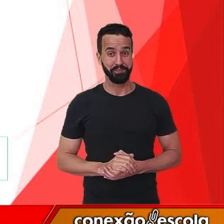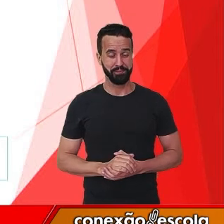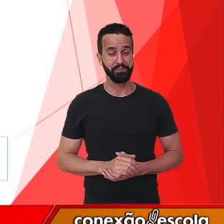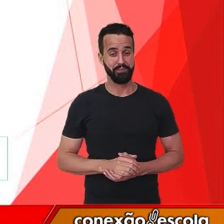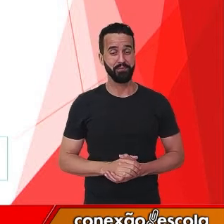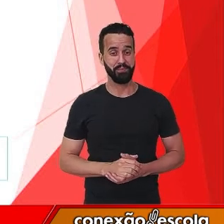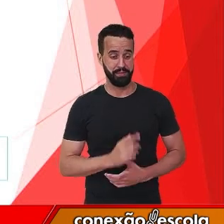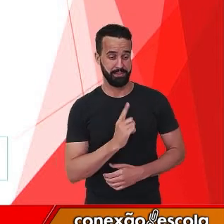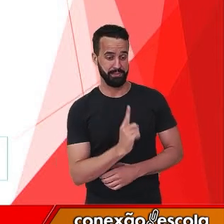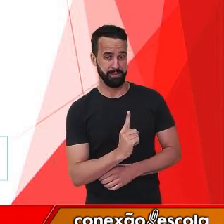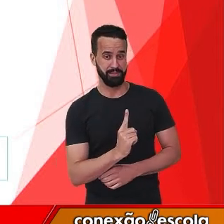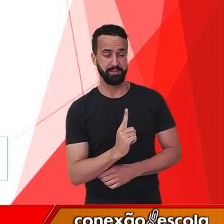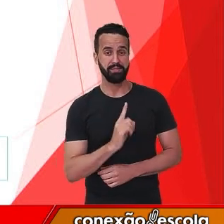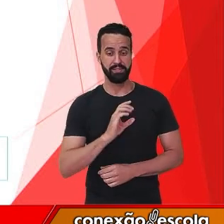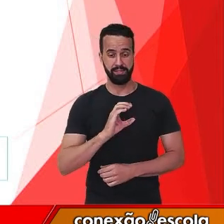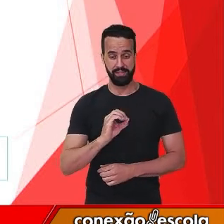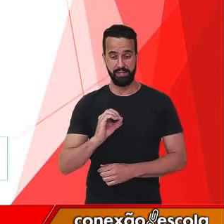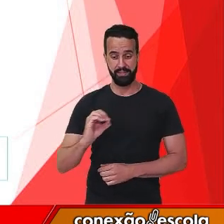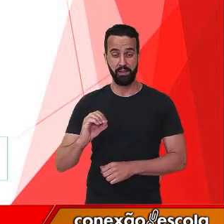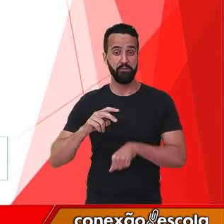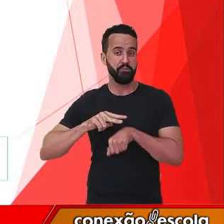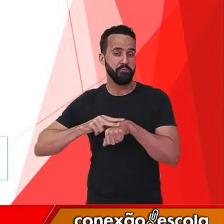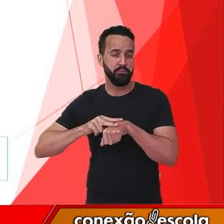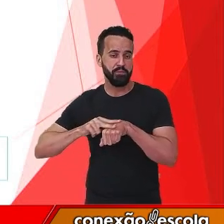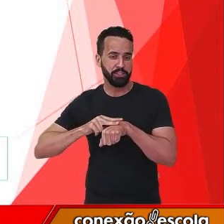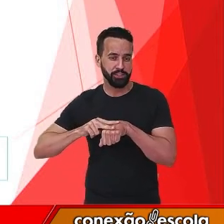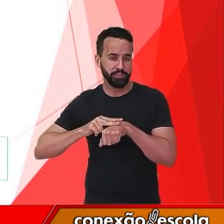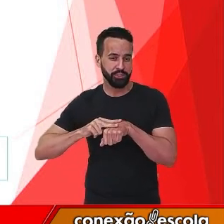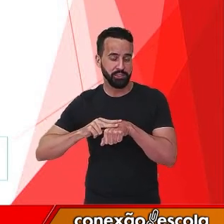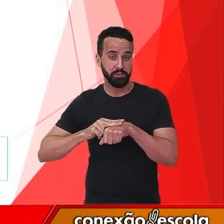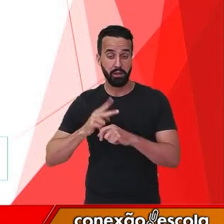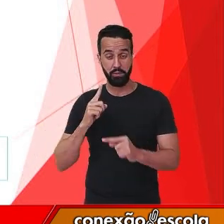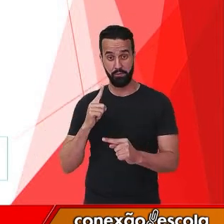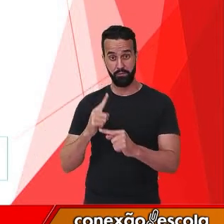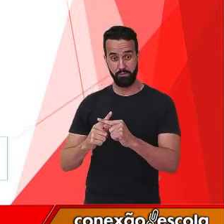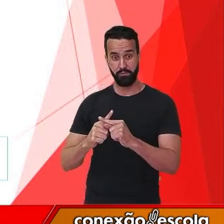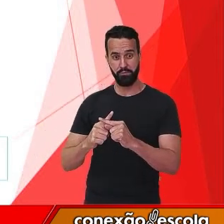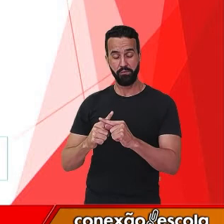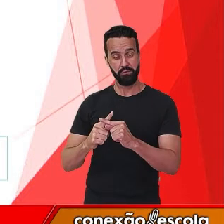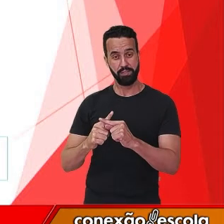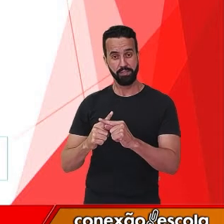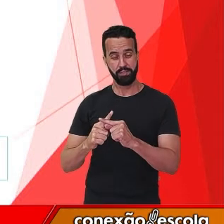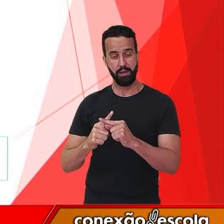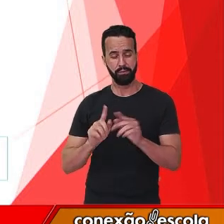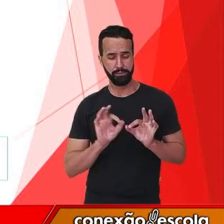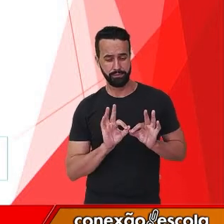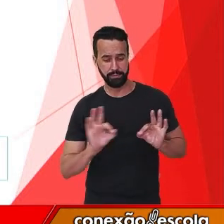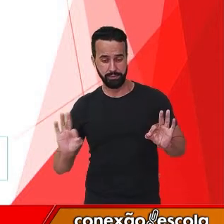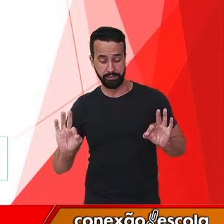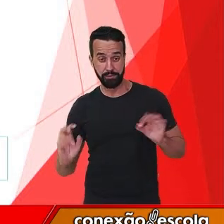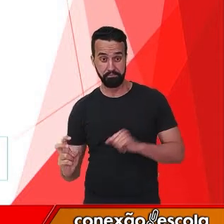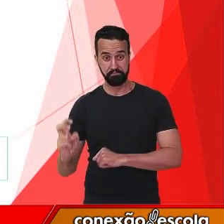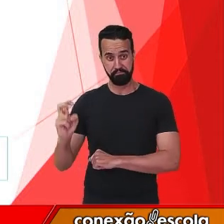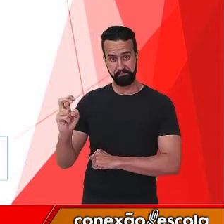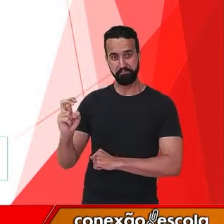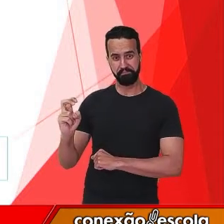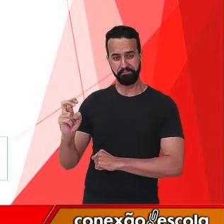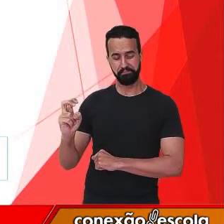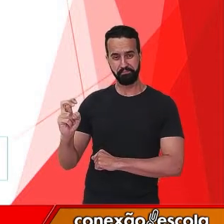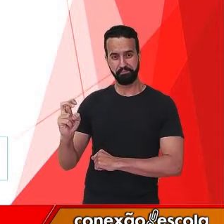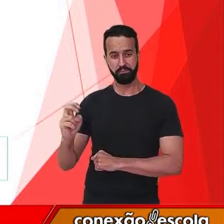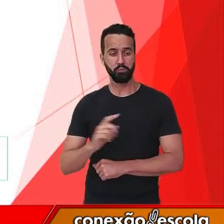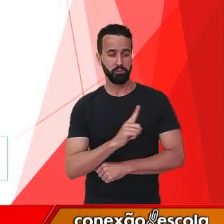escala do mapa como vocês podem ver aqui Verde sete quilômetros vezes né a distância percorrida